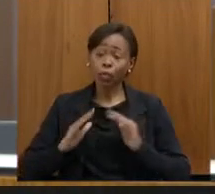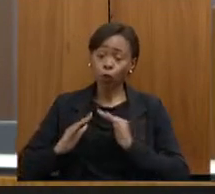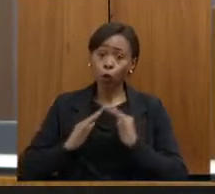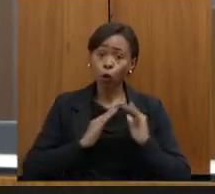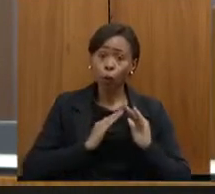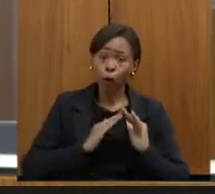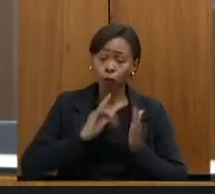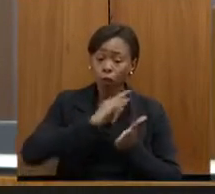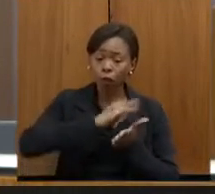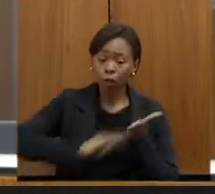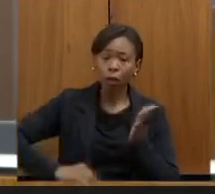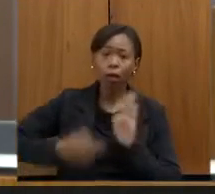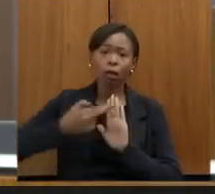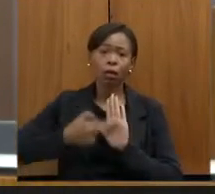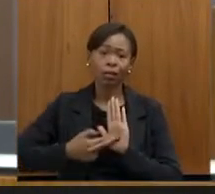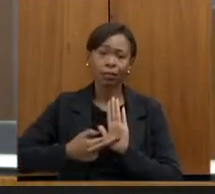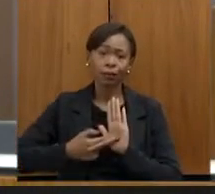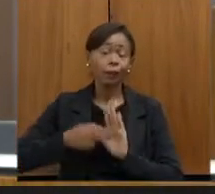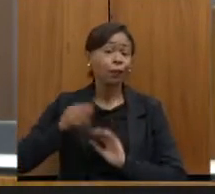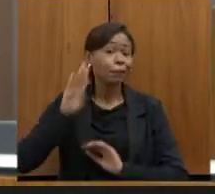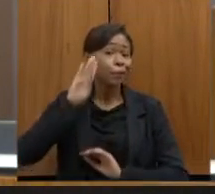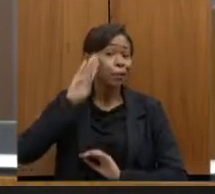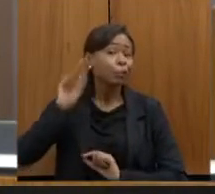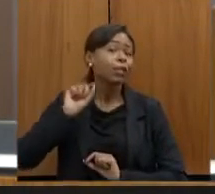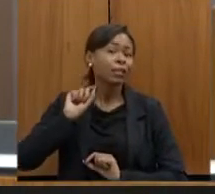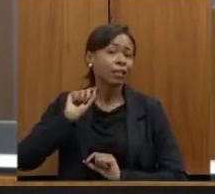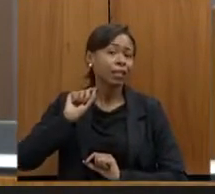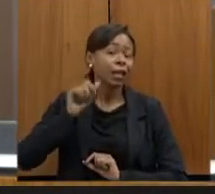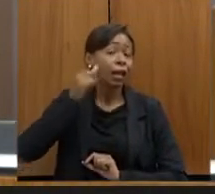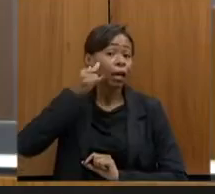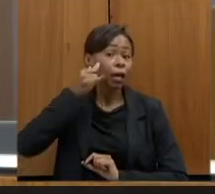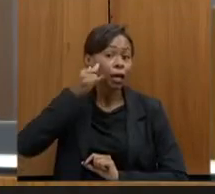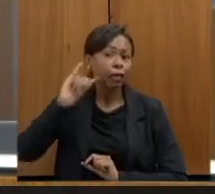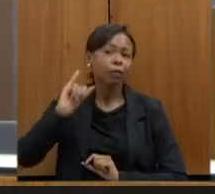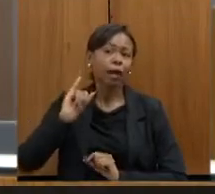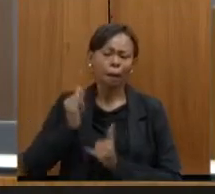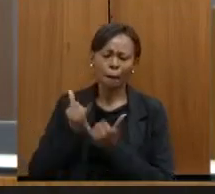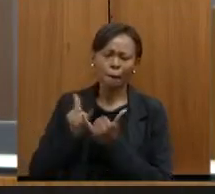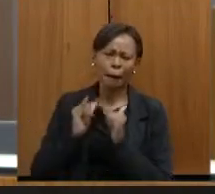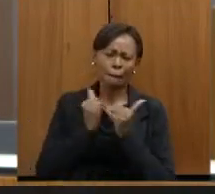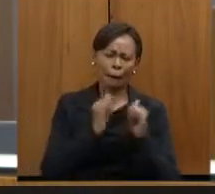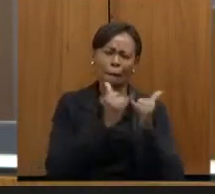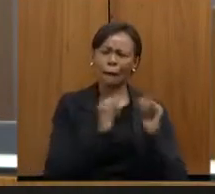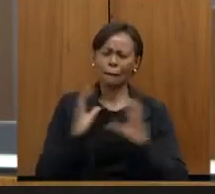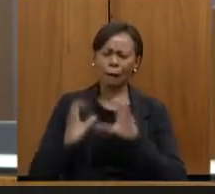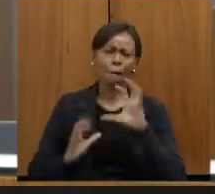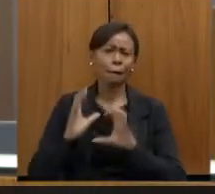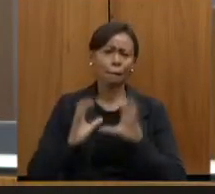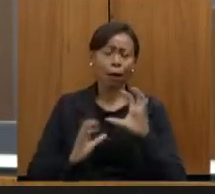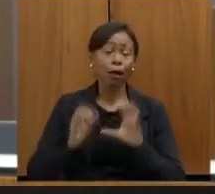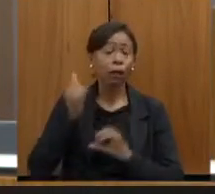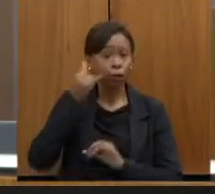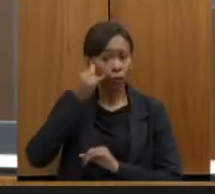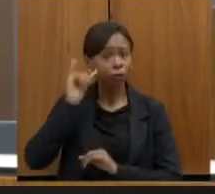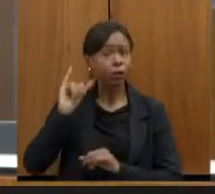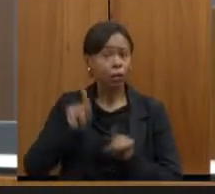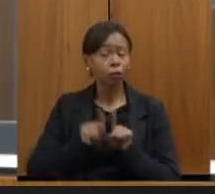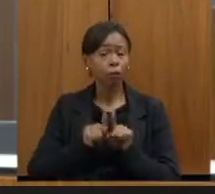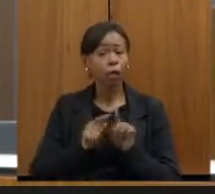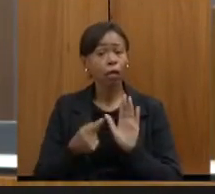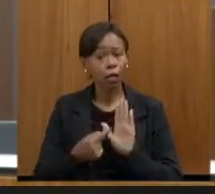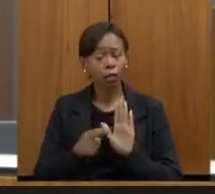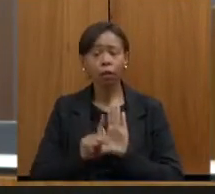inclusive, quanto à pacificação de conflitos. Eu vou falar com isso mais detidamente na frente, mas